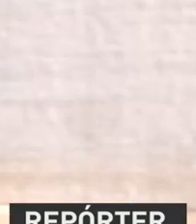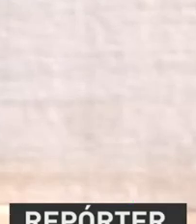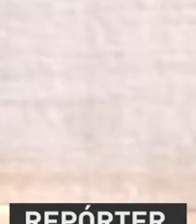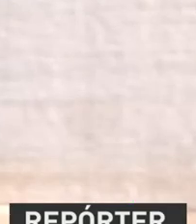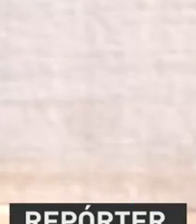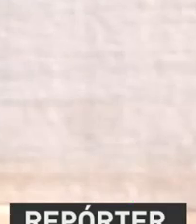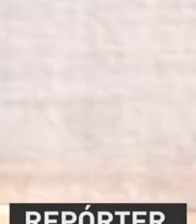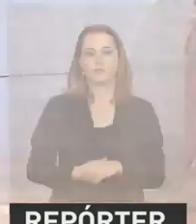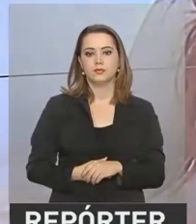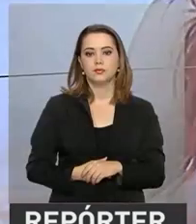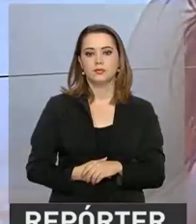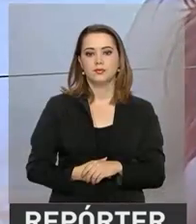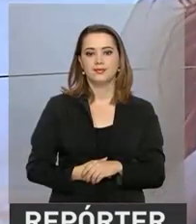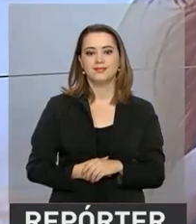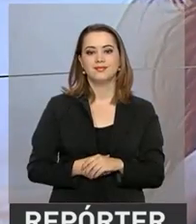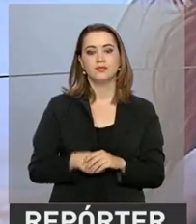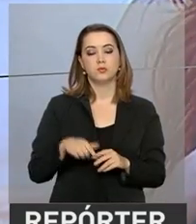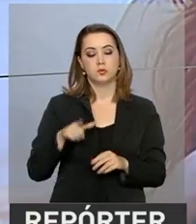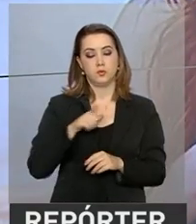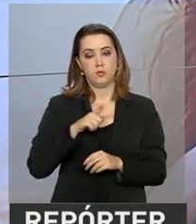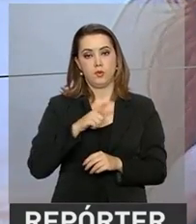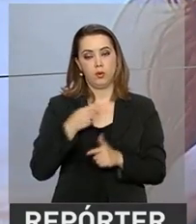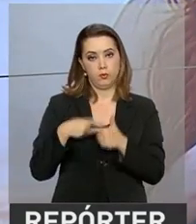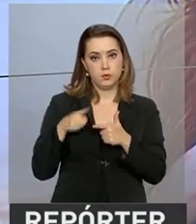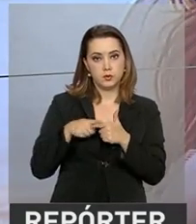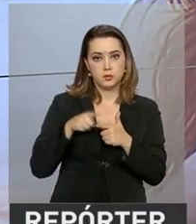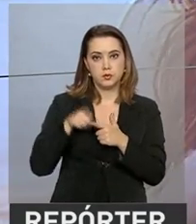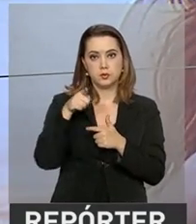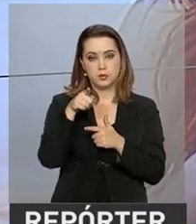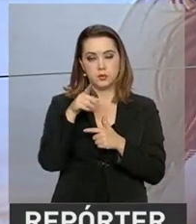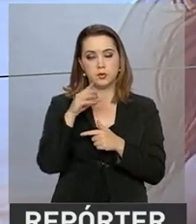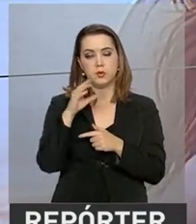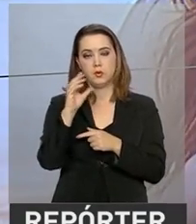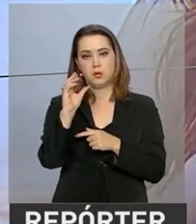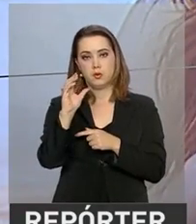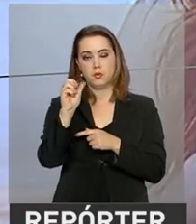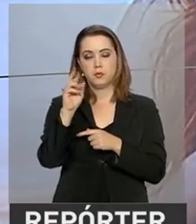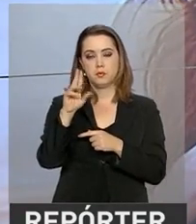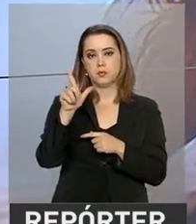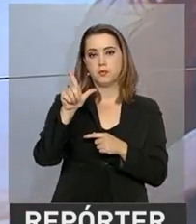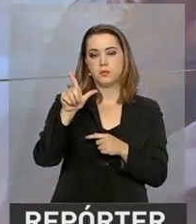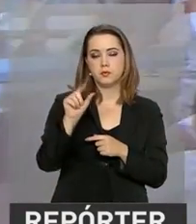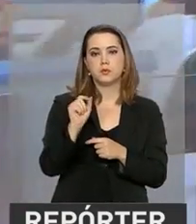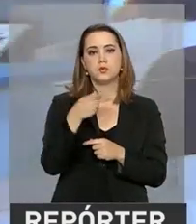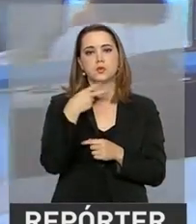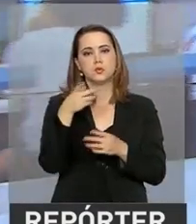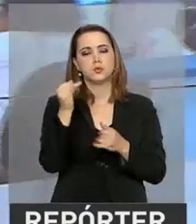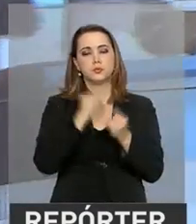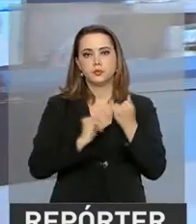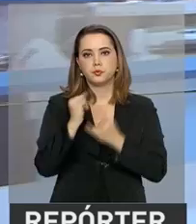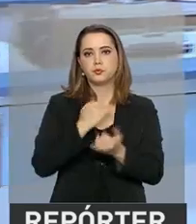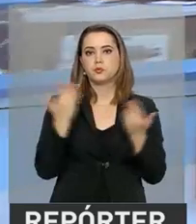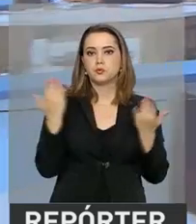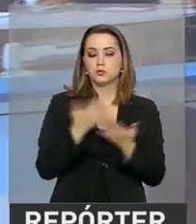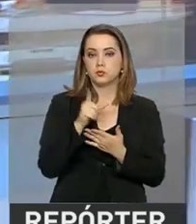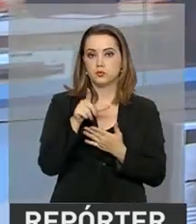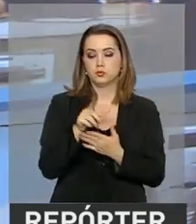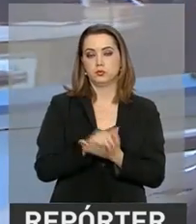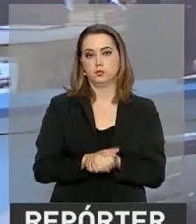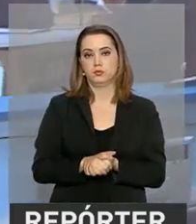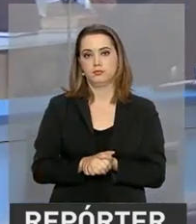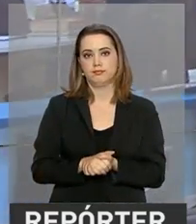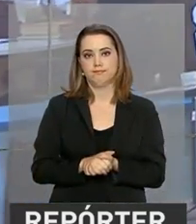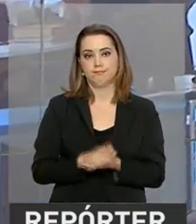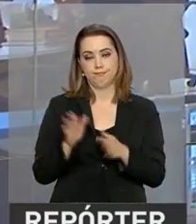Ela, Leandro. Opa, tivemos um probleminha, mas a Carol conseguiu completar as informações. Olha,